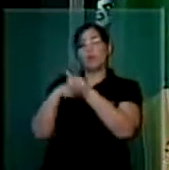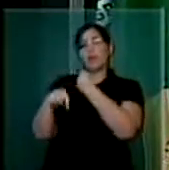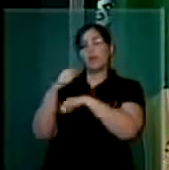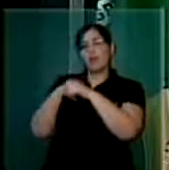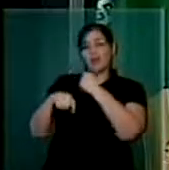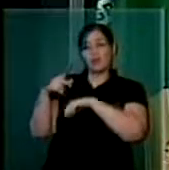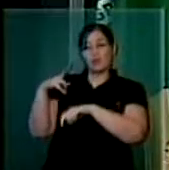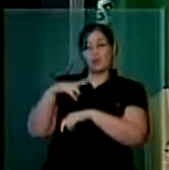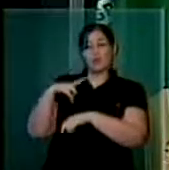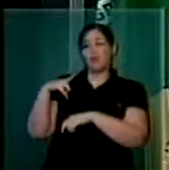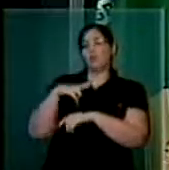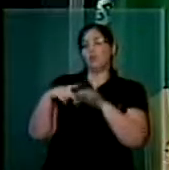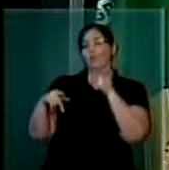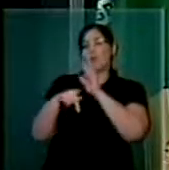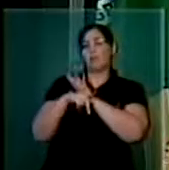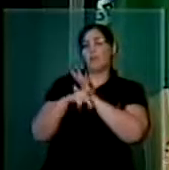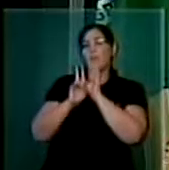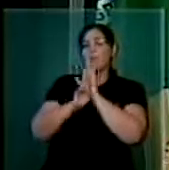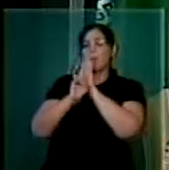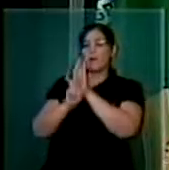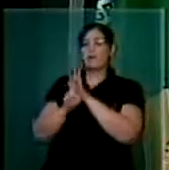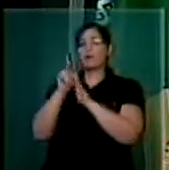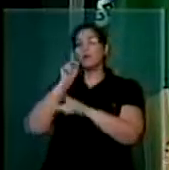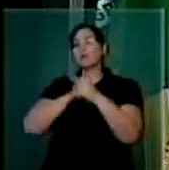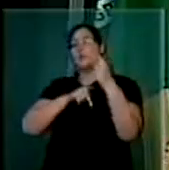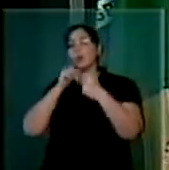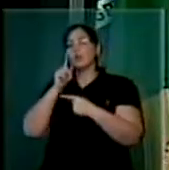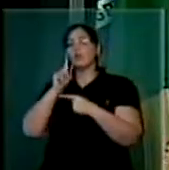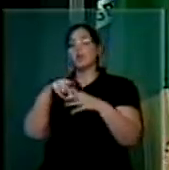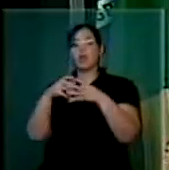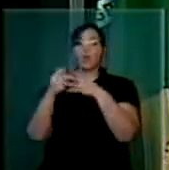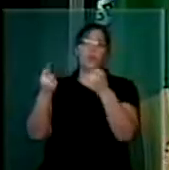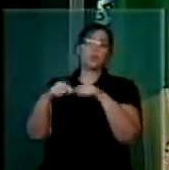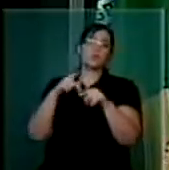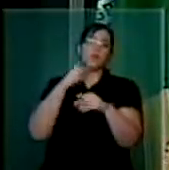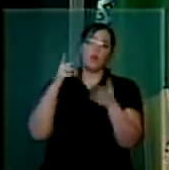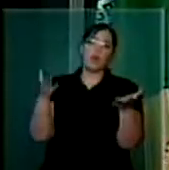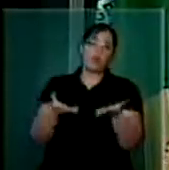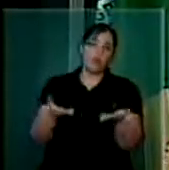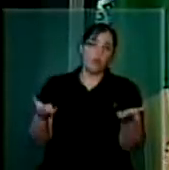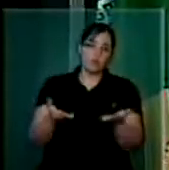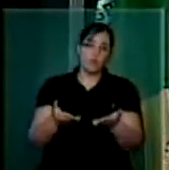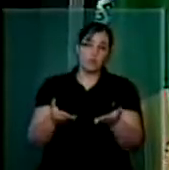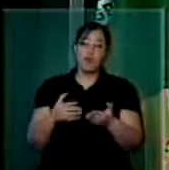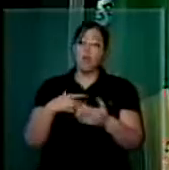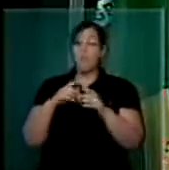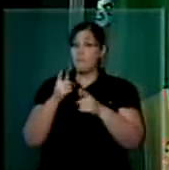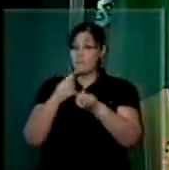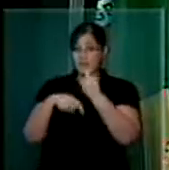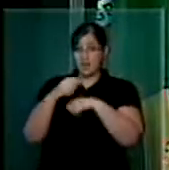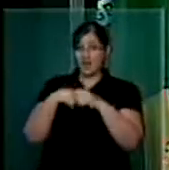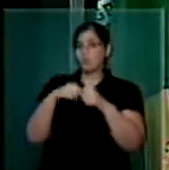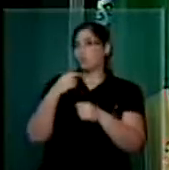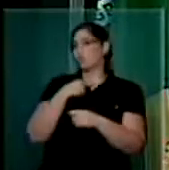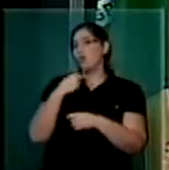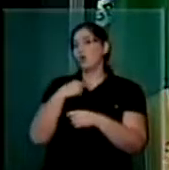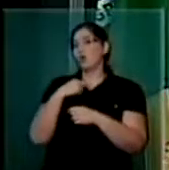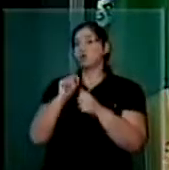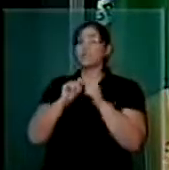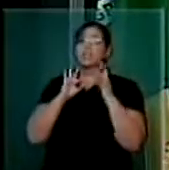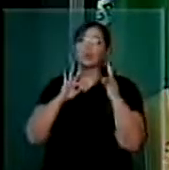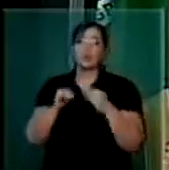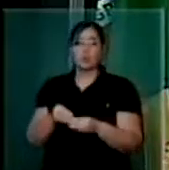e simplesmente, que é a referência política que a oposição faz nesse debate. O mercado não pode fazer tudo,